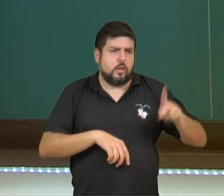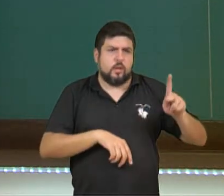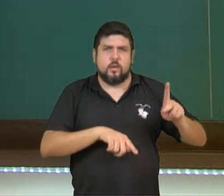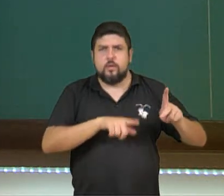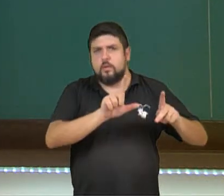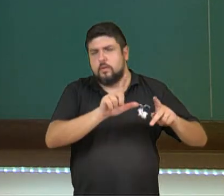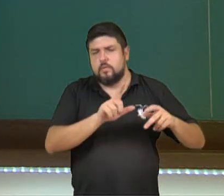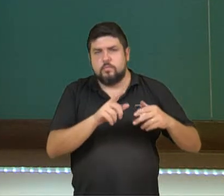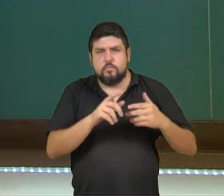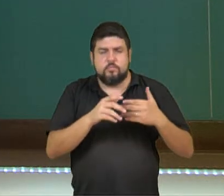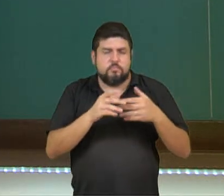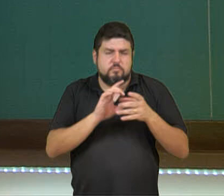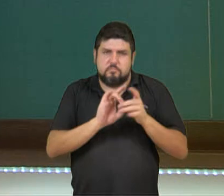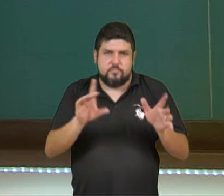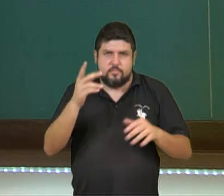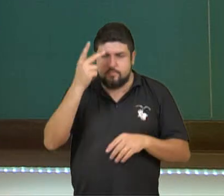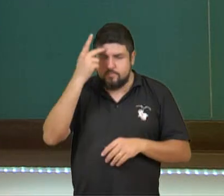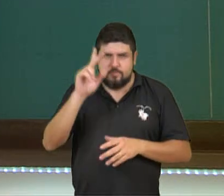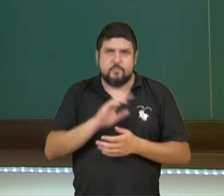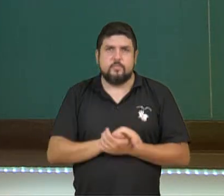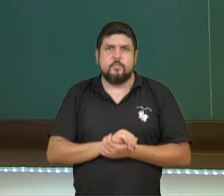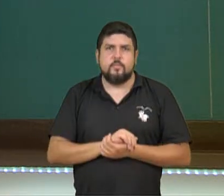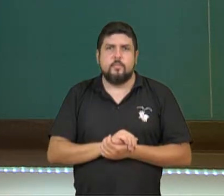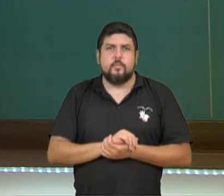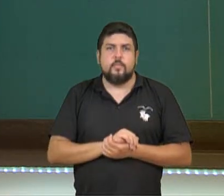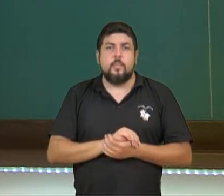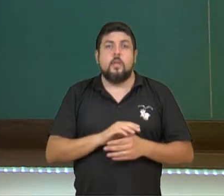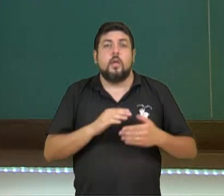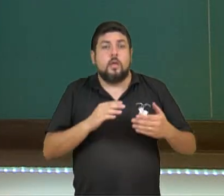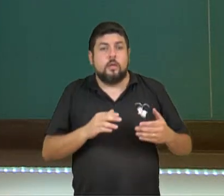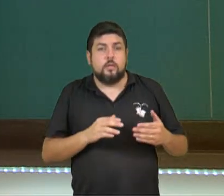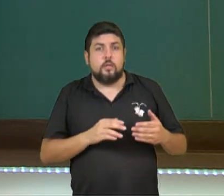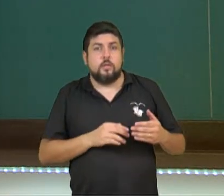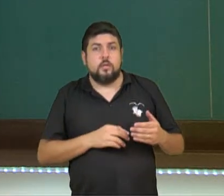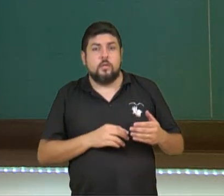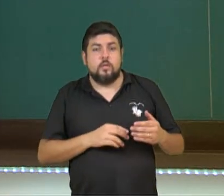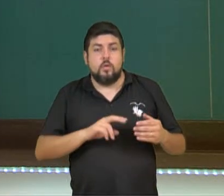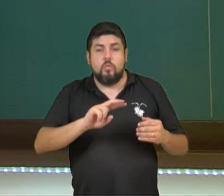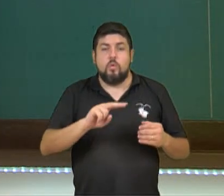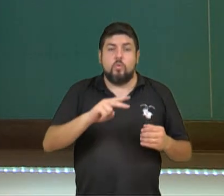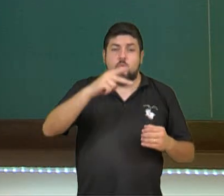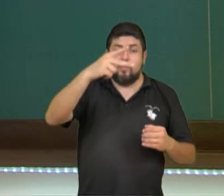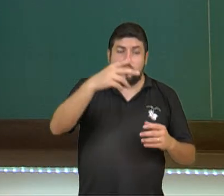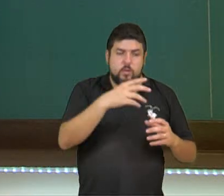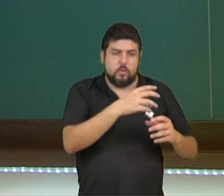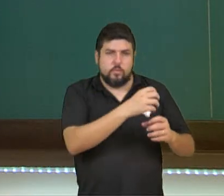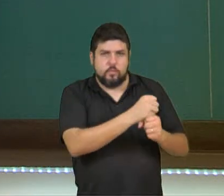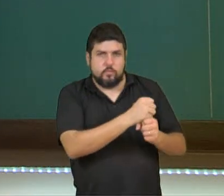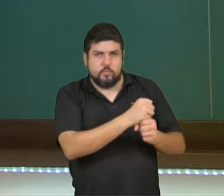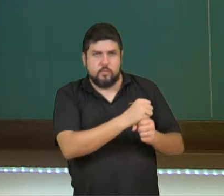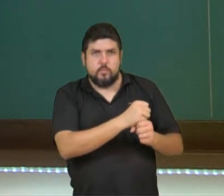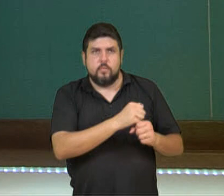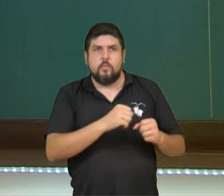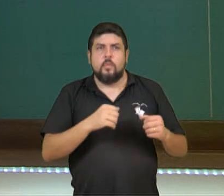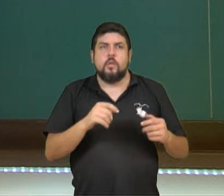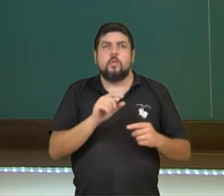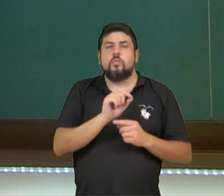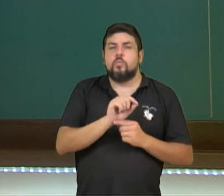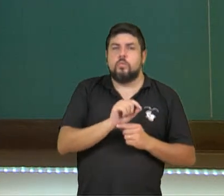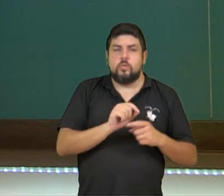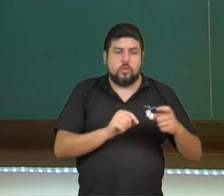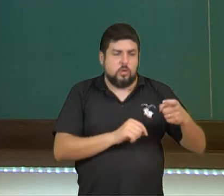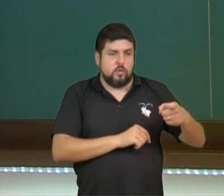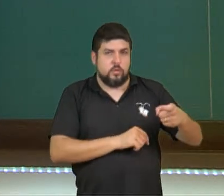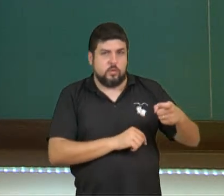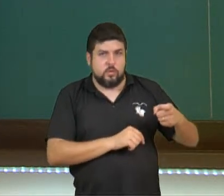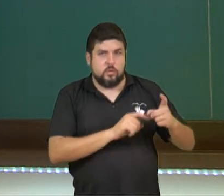você quisesse, tá bom? E daí ele fala o quadrado da soma. Então, soma de dois números. Eu estou somando